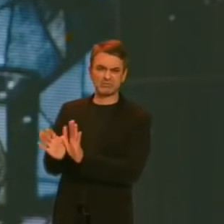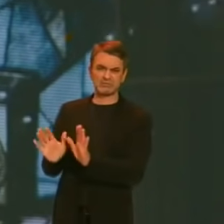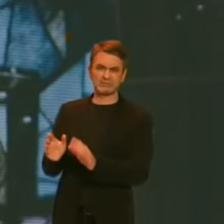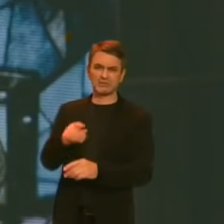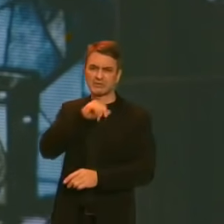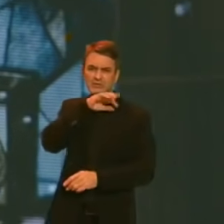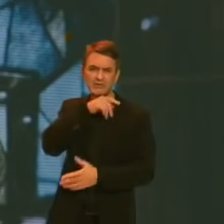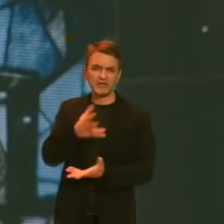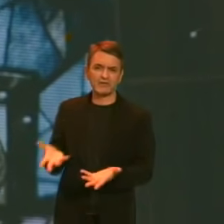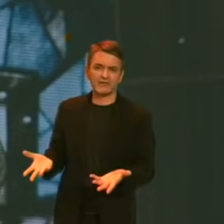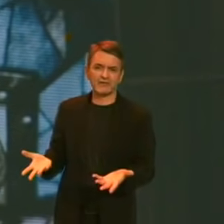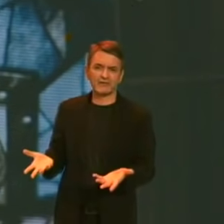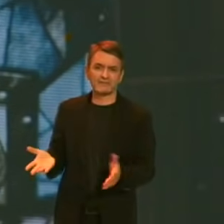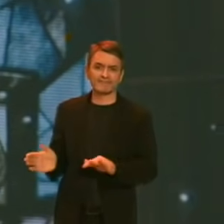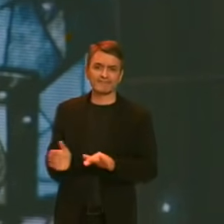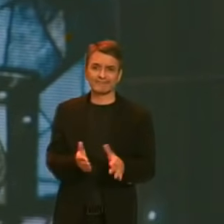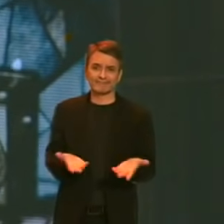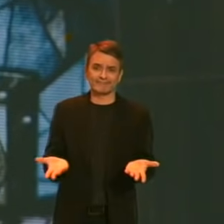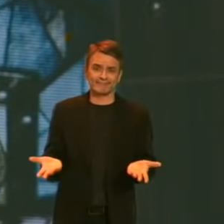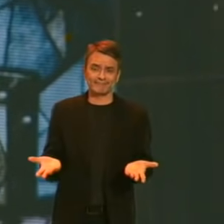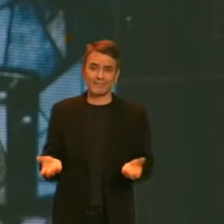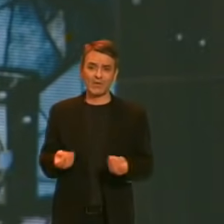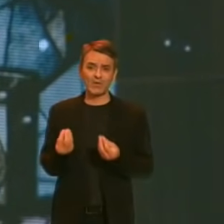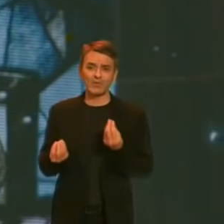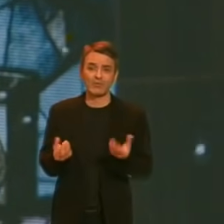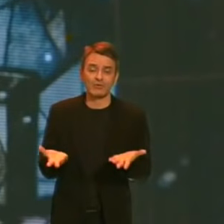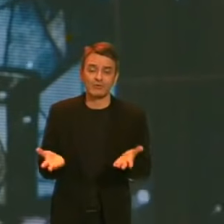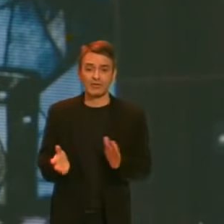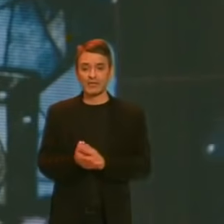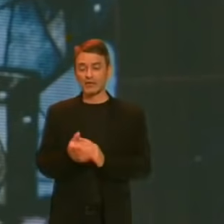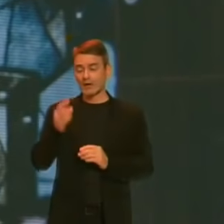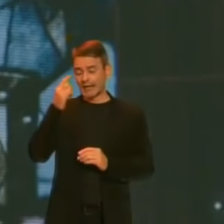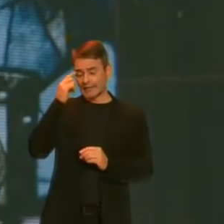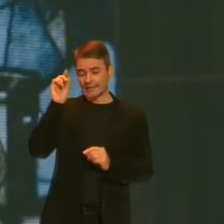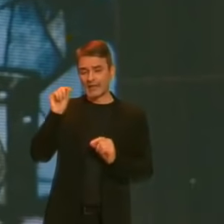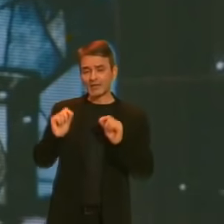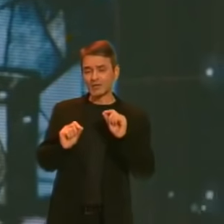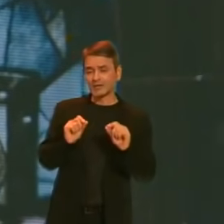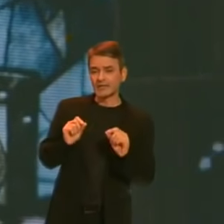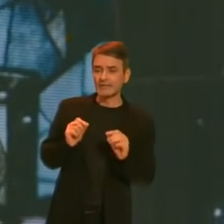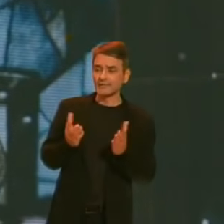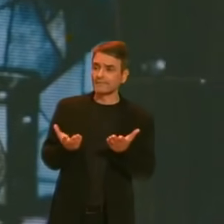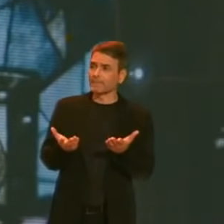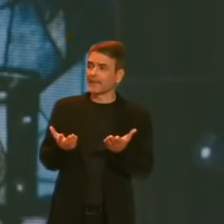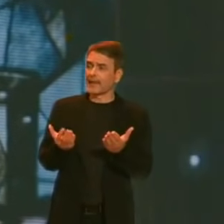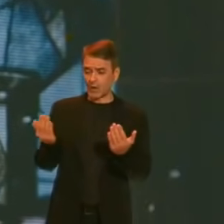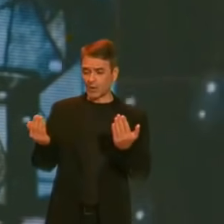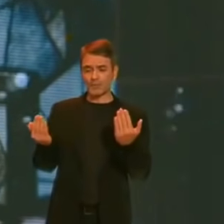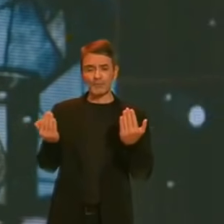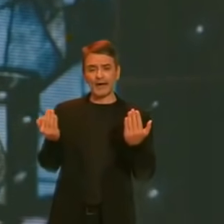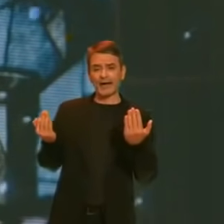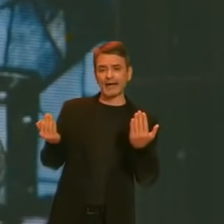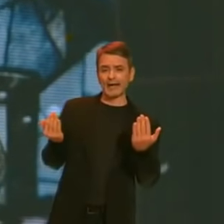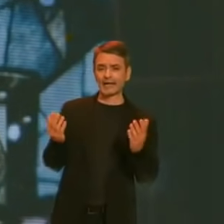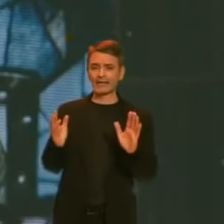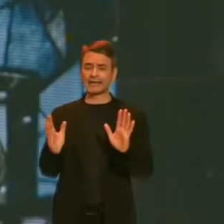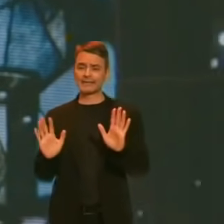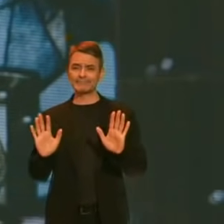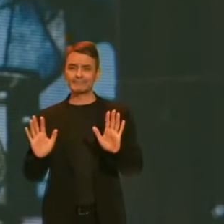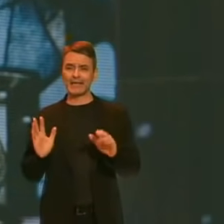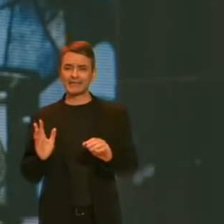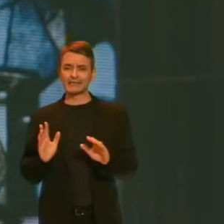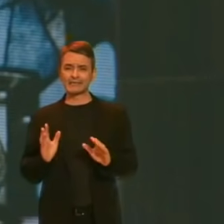um vazio de alma. E a ideia que é aqui feita é comparada